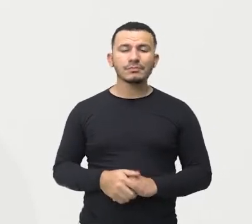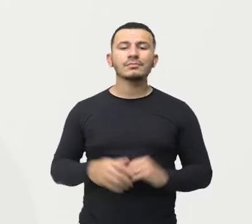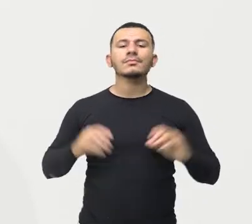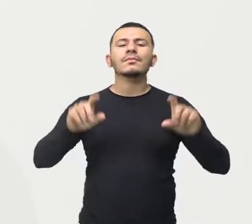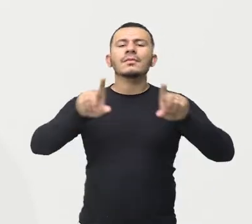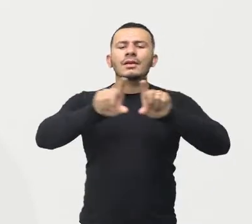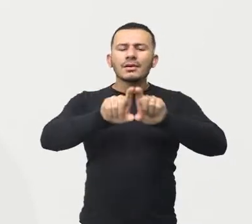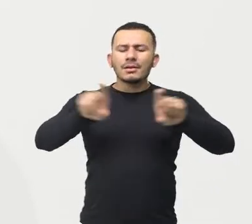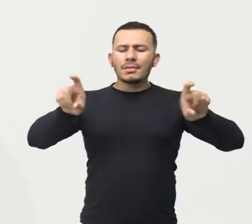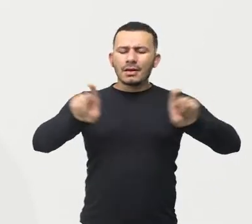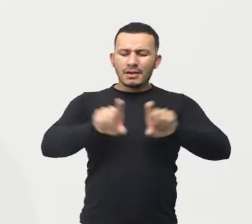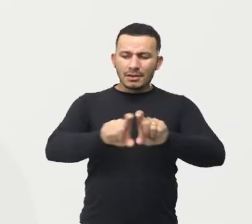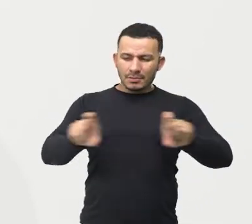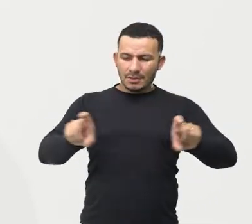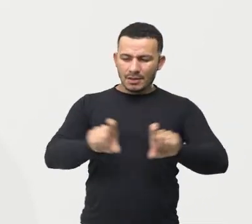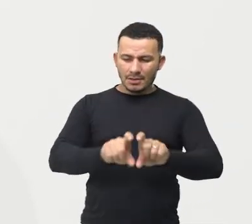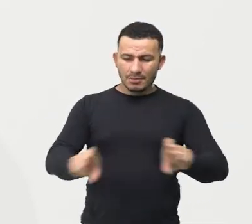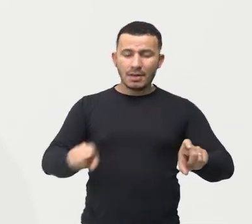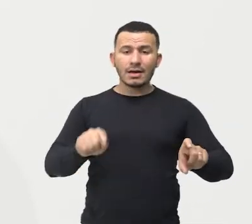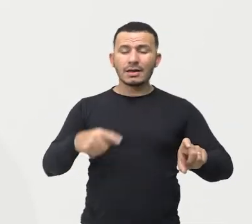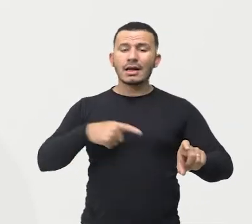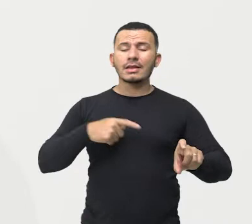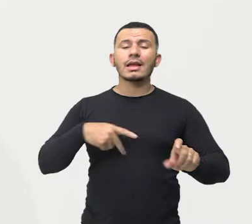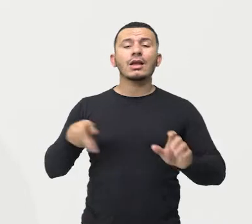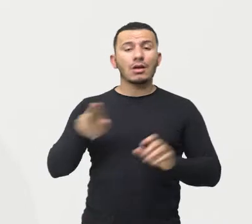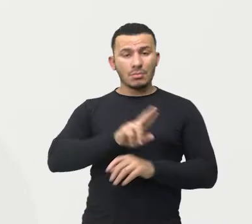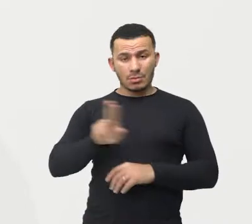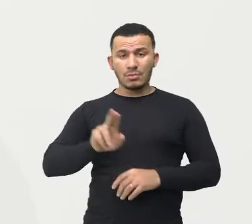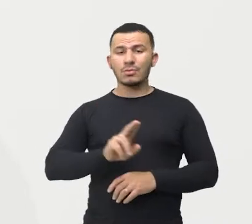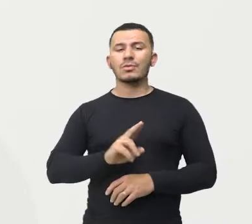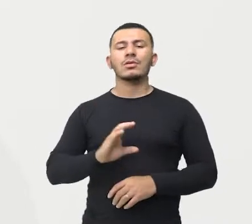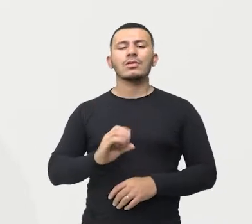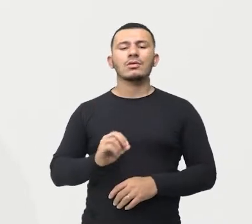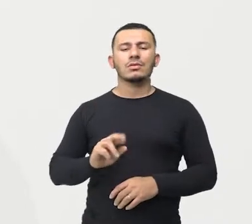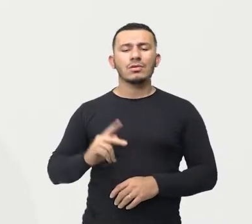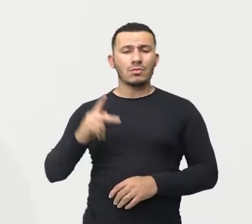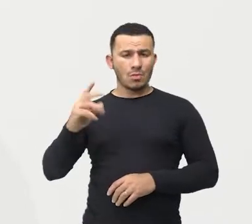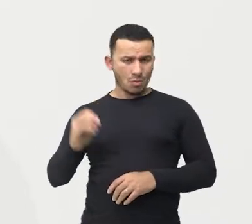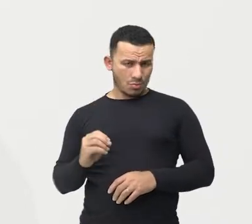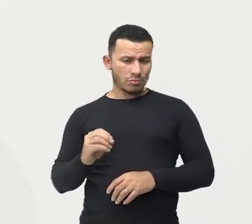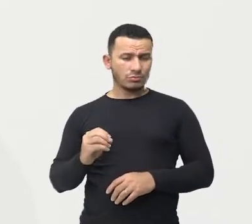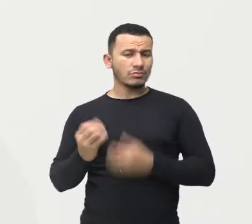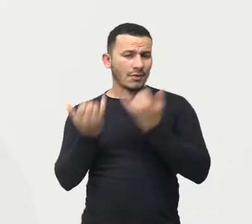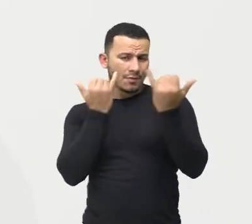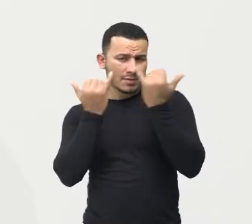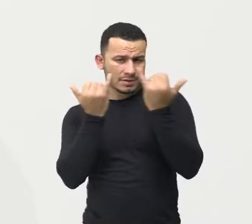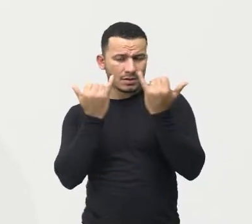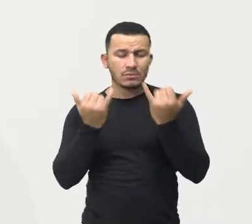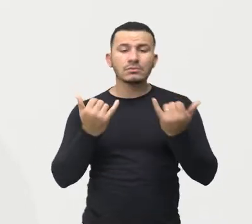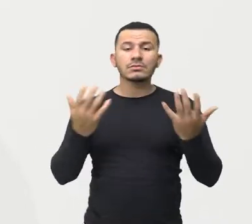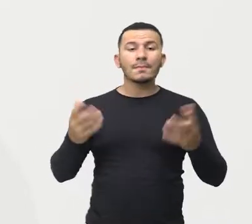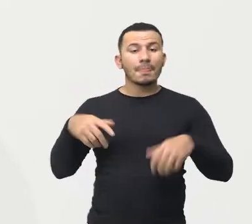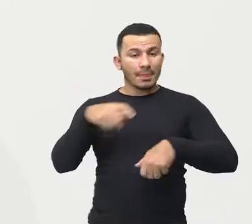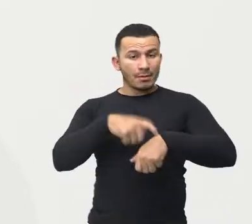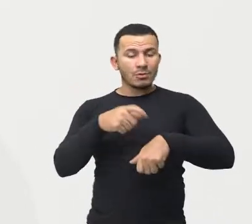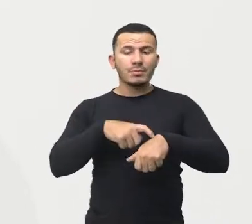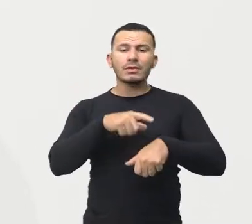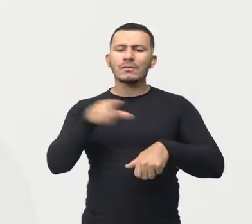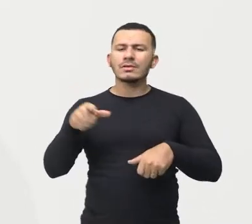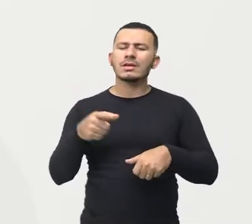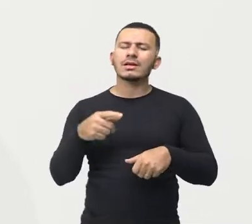os demais parágrafos você tem o corpo da notícia, ok? Então, quando a gente lê